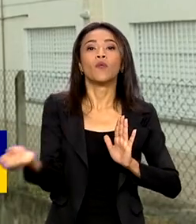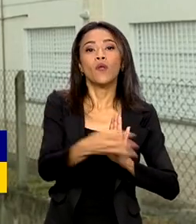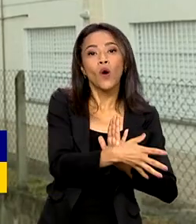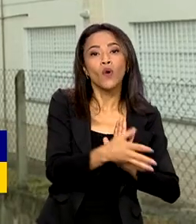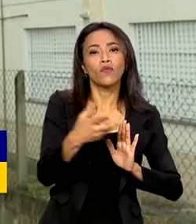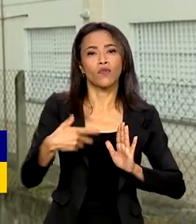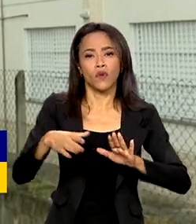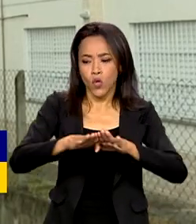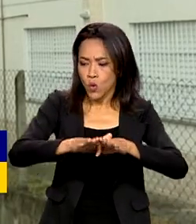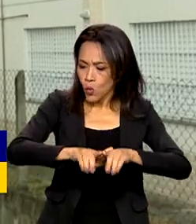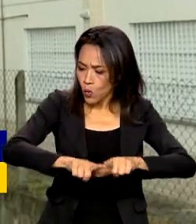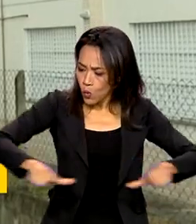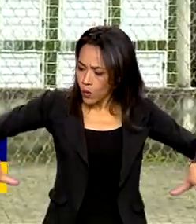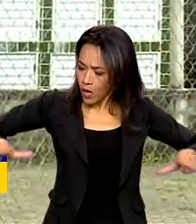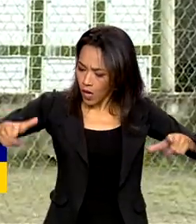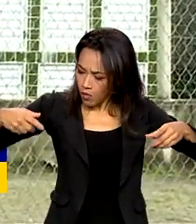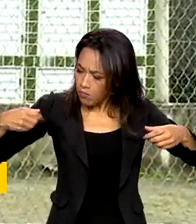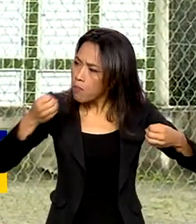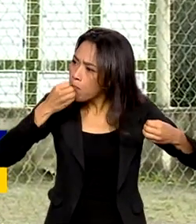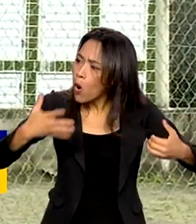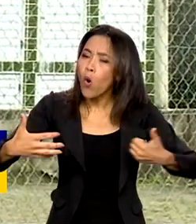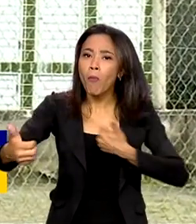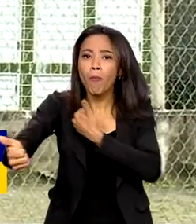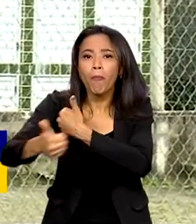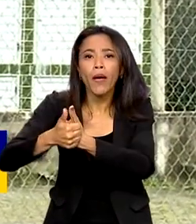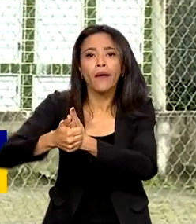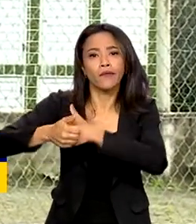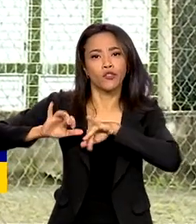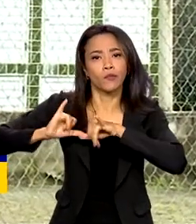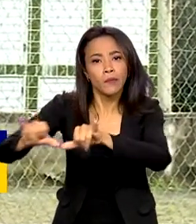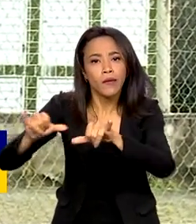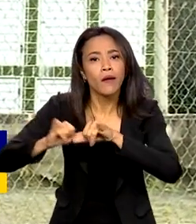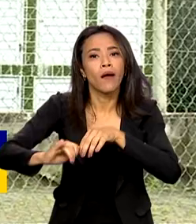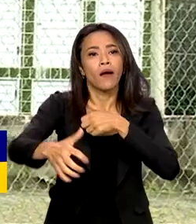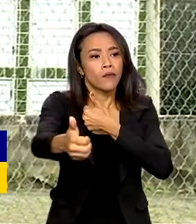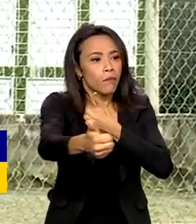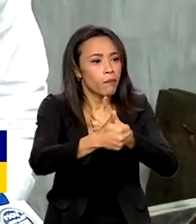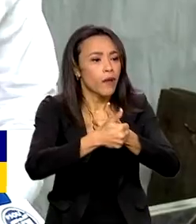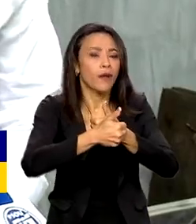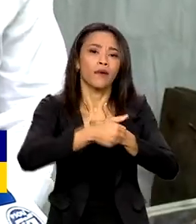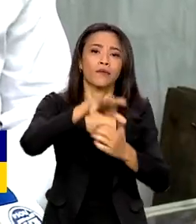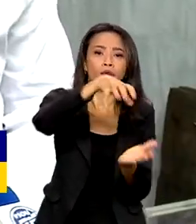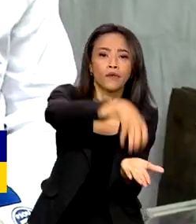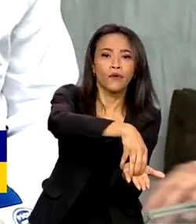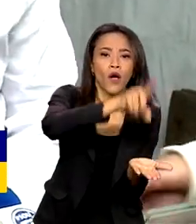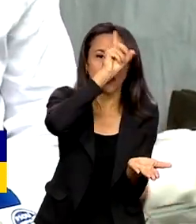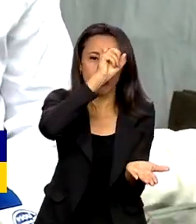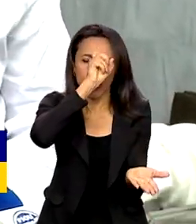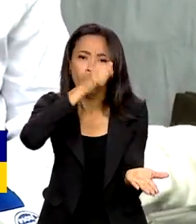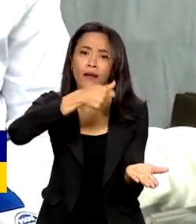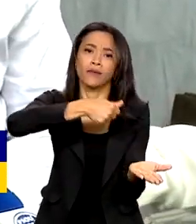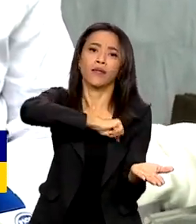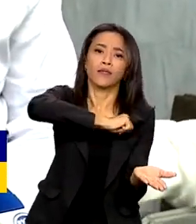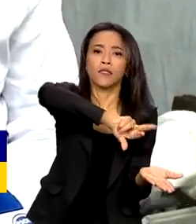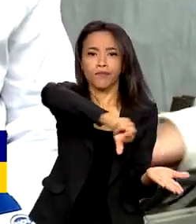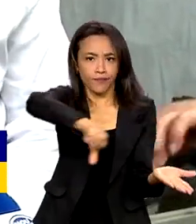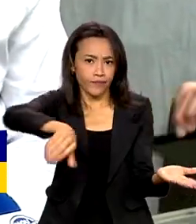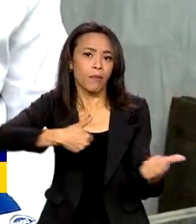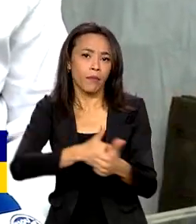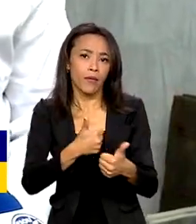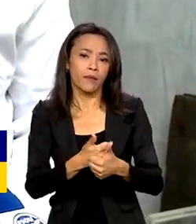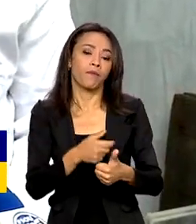em terrenos mais bem localizados próximos ao comércio e a serviços públicos também estamos entregando aqui quatro